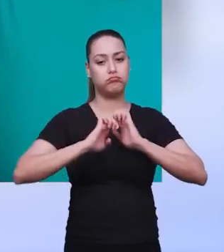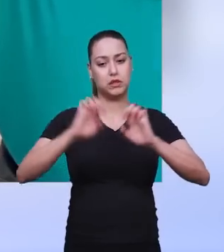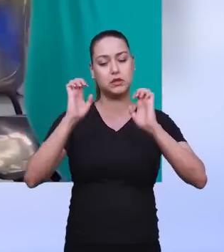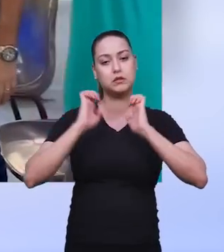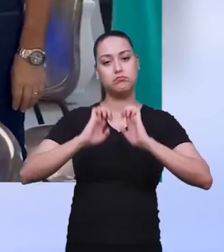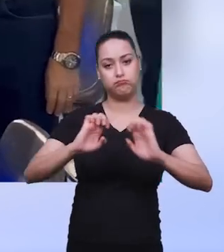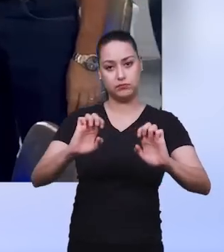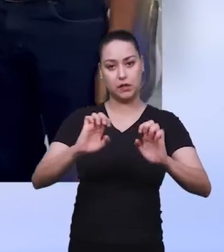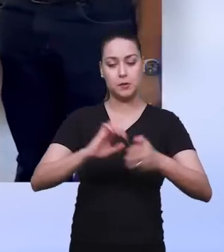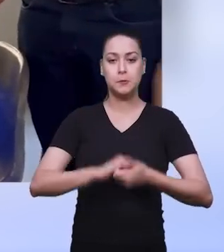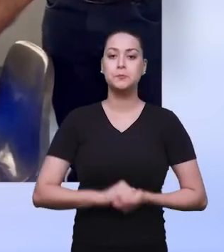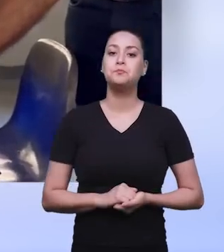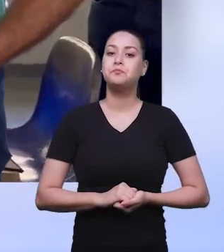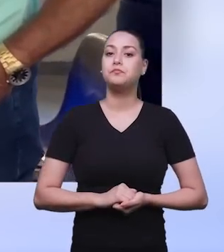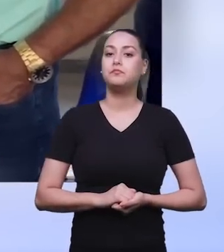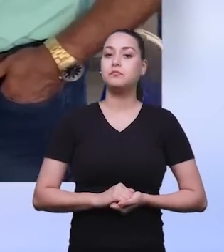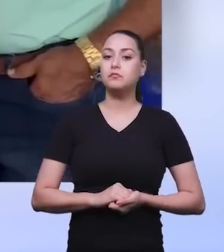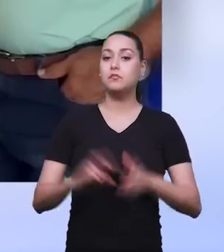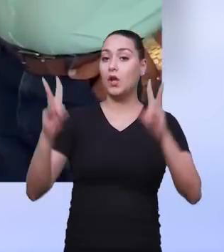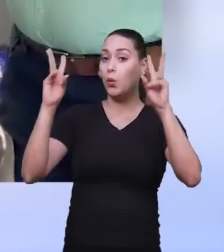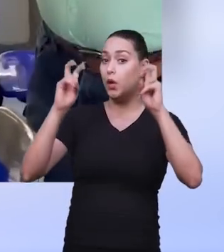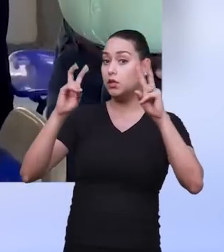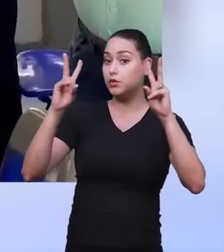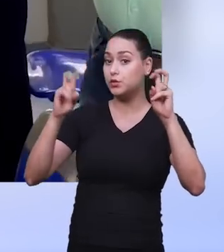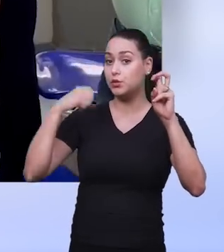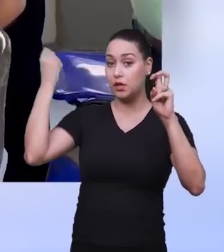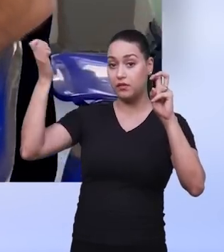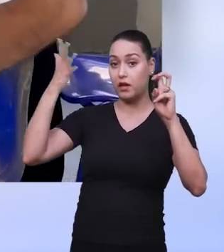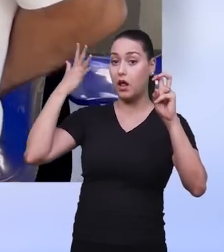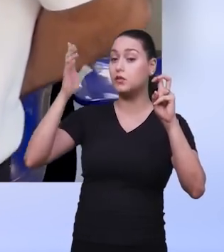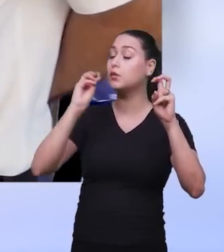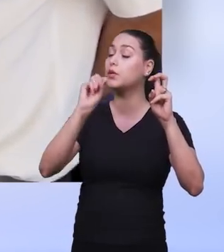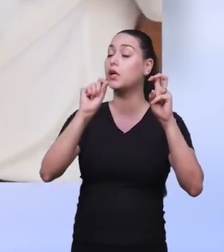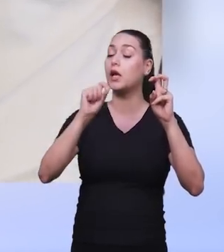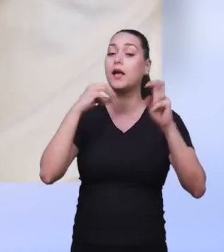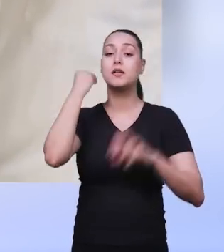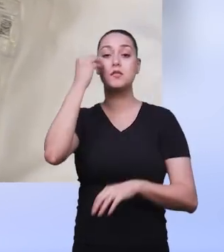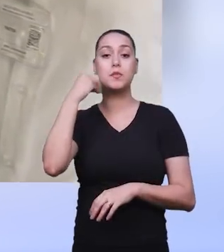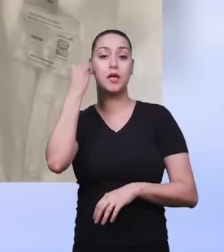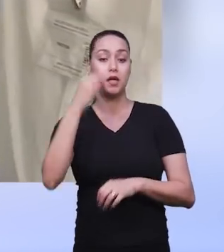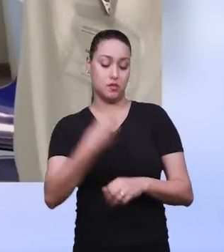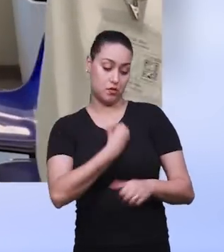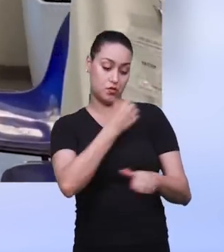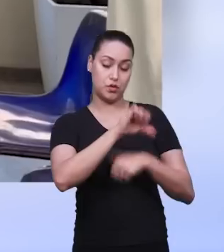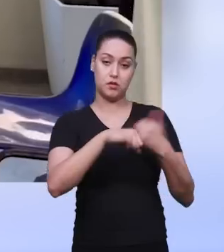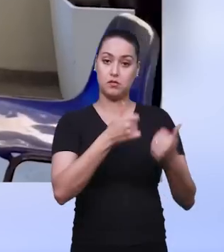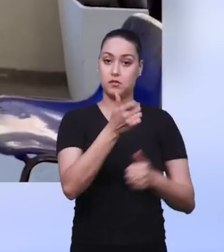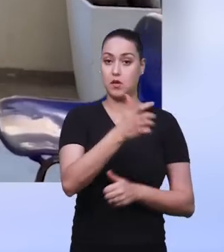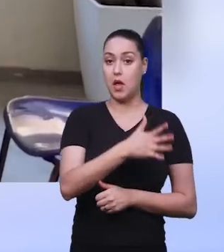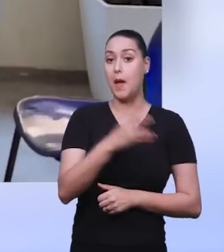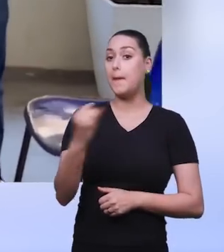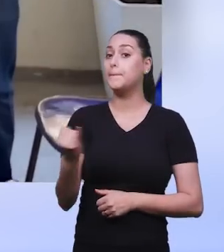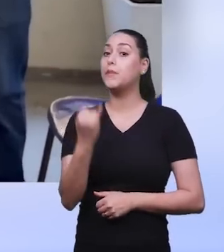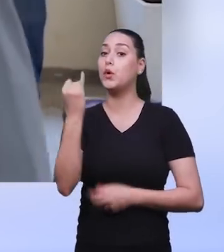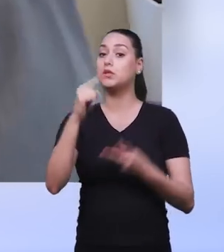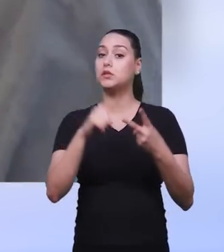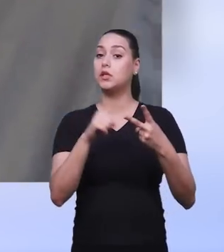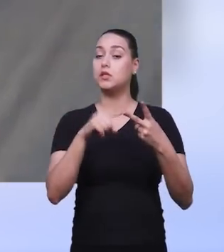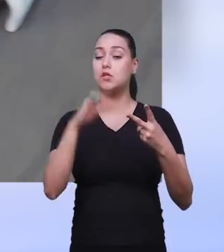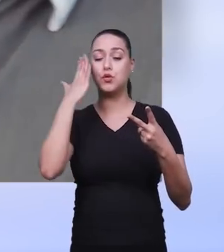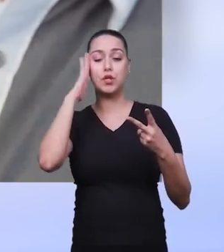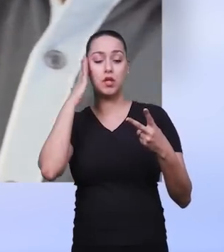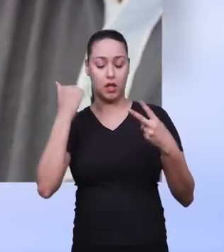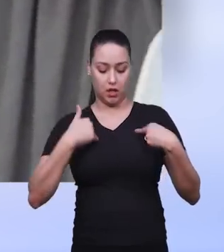Norte. Os assuntos revelados pelo Senhor foram a experiência do novo nascimento, a importância de discernir o